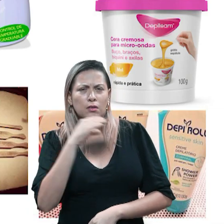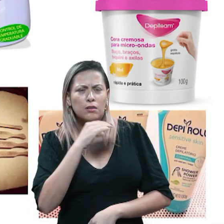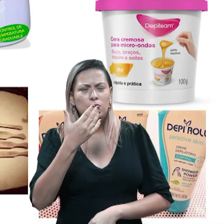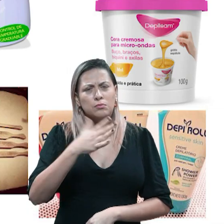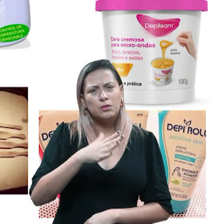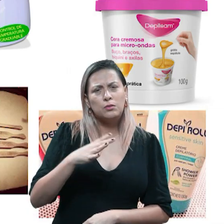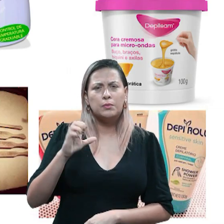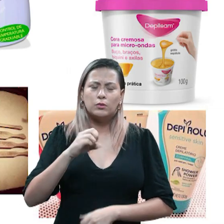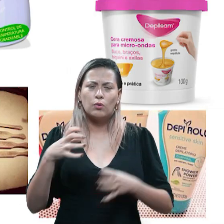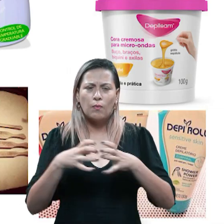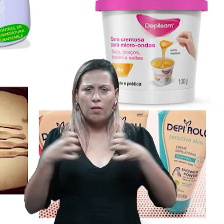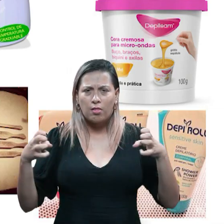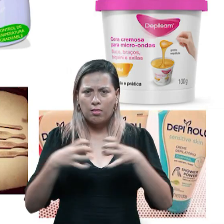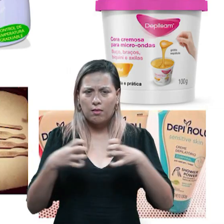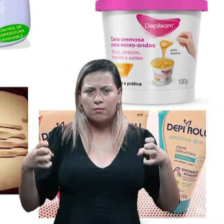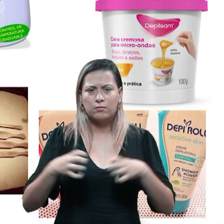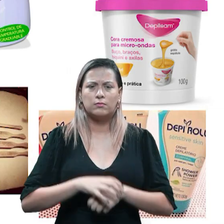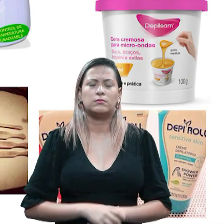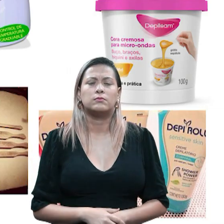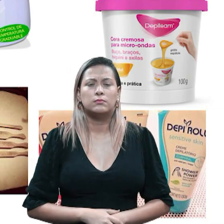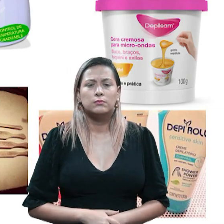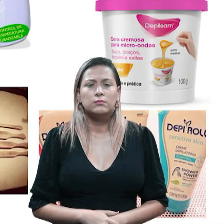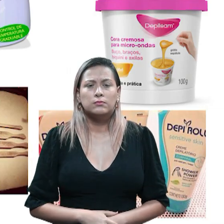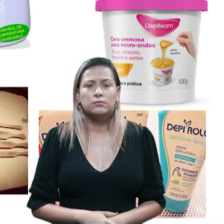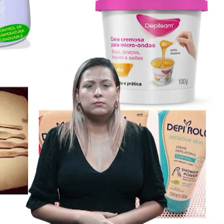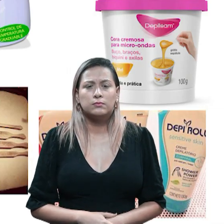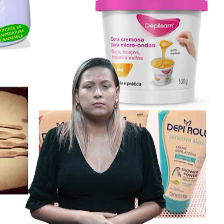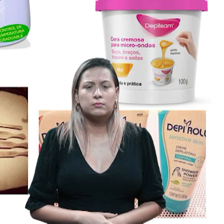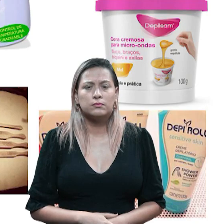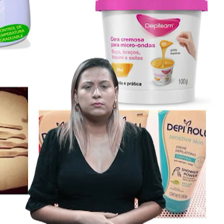elástica, linha para depilação,